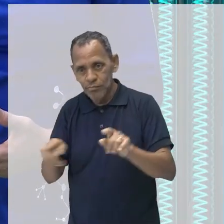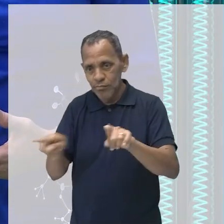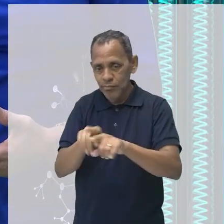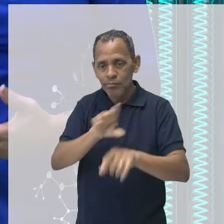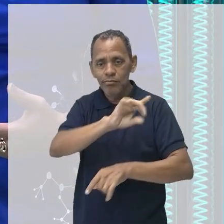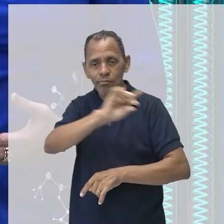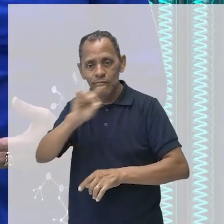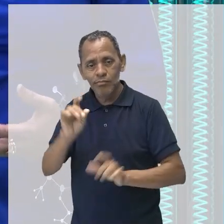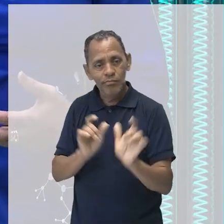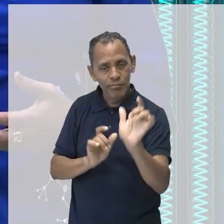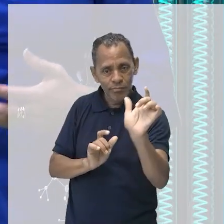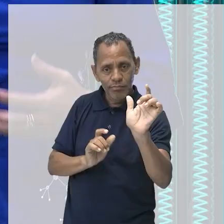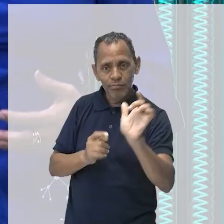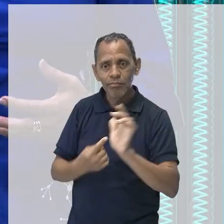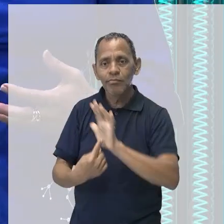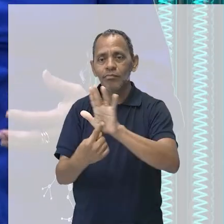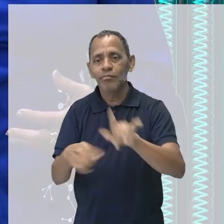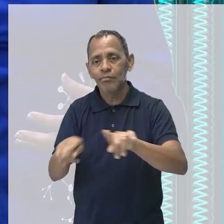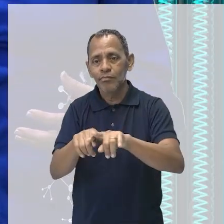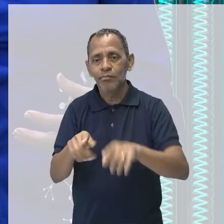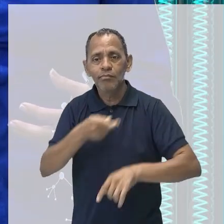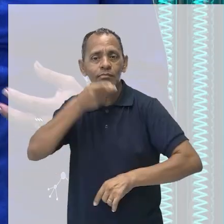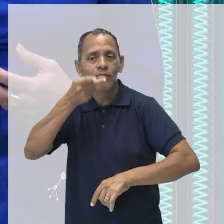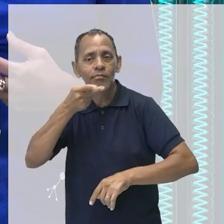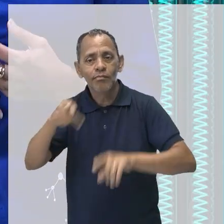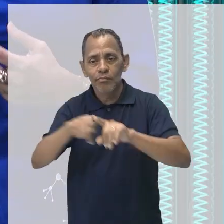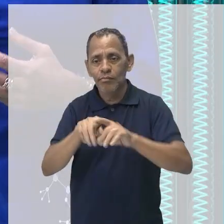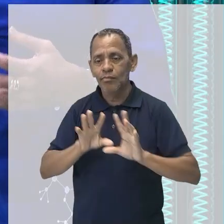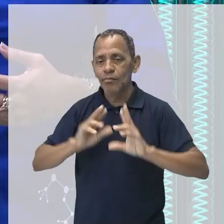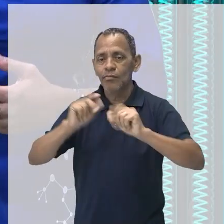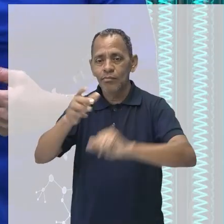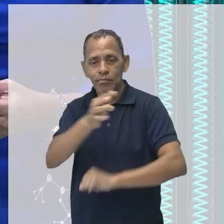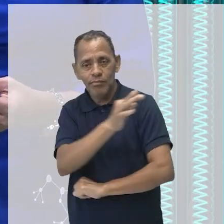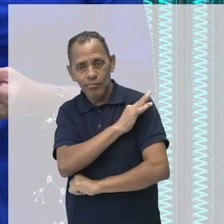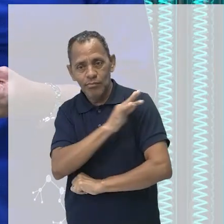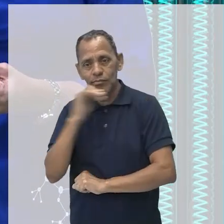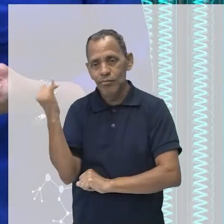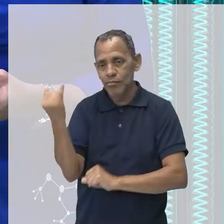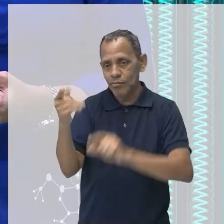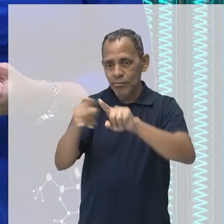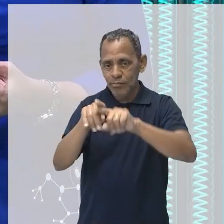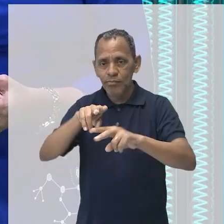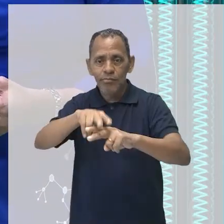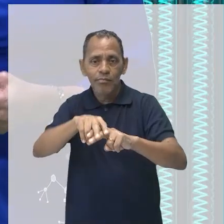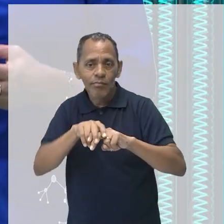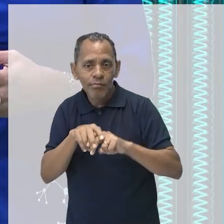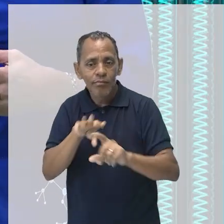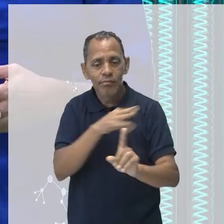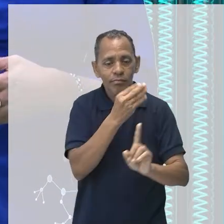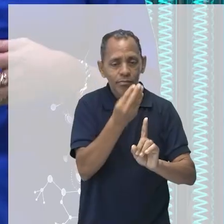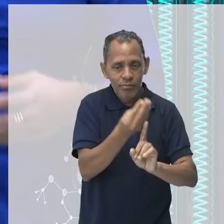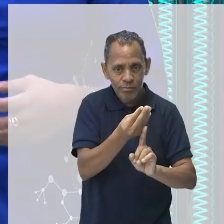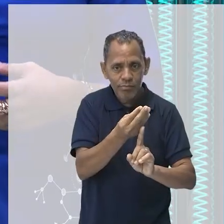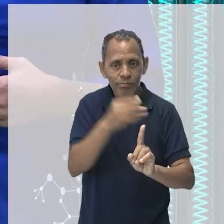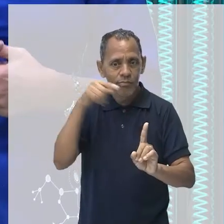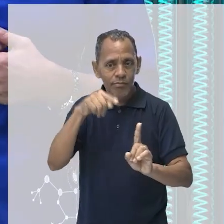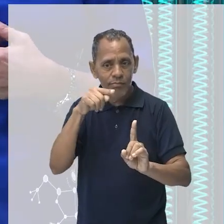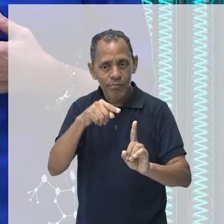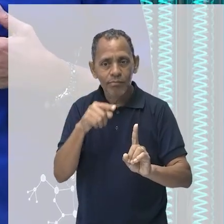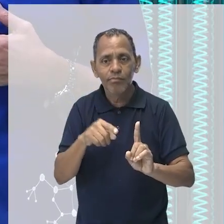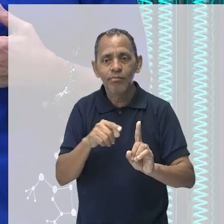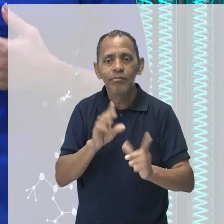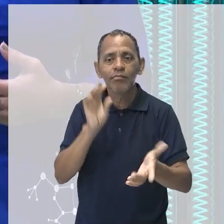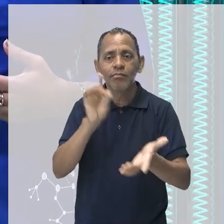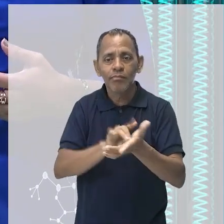em cada palavra proferida. Então, todas essas técnicas é muito importante para que o ator